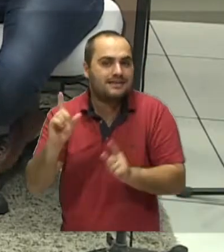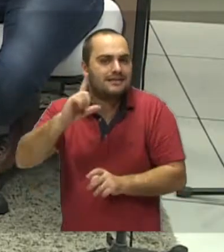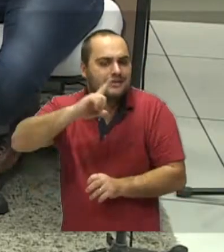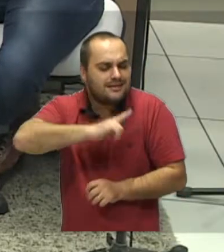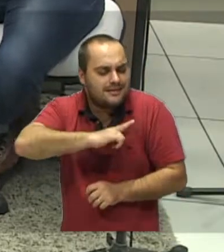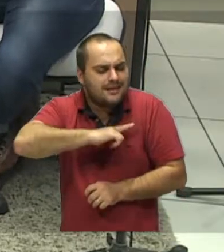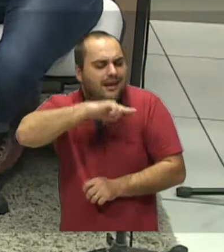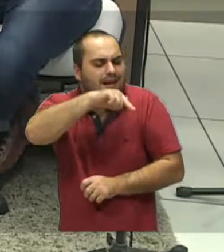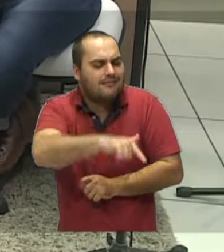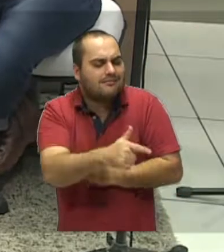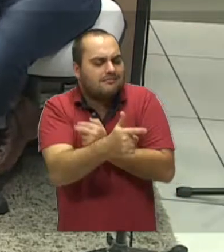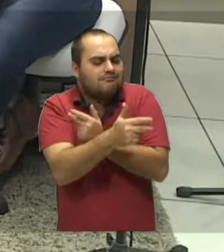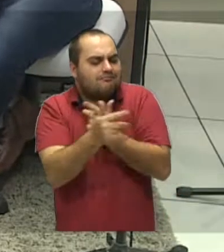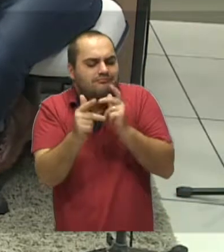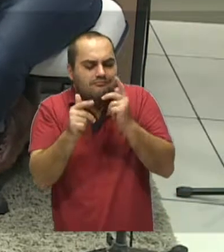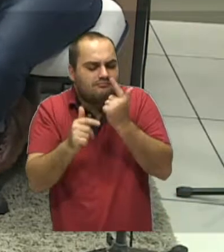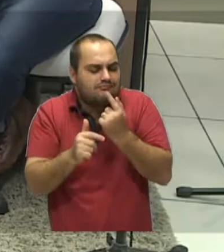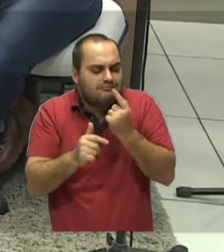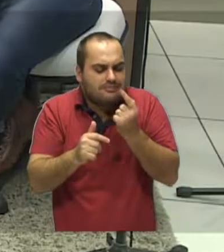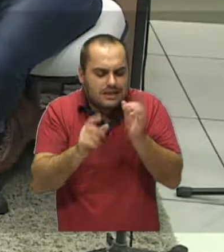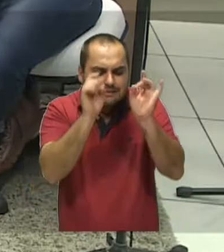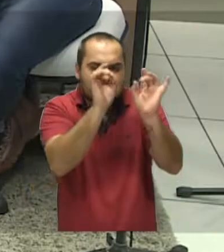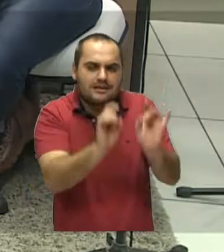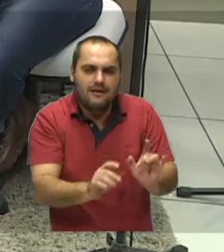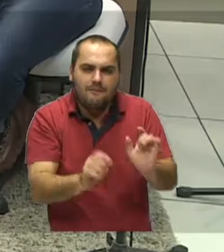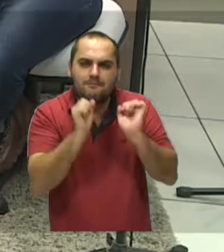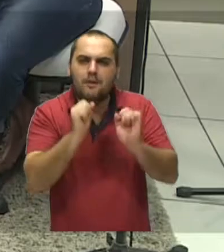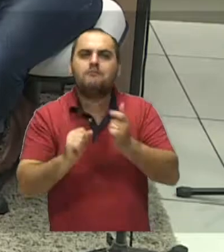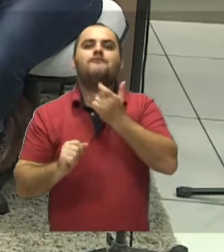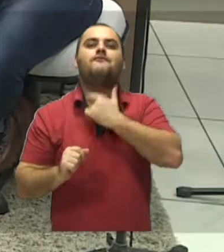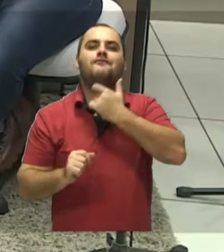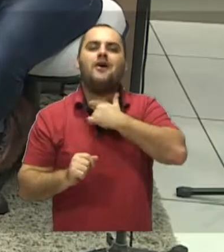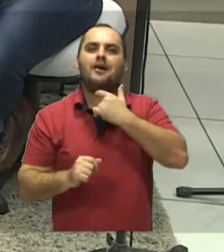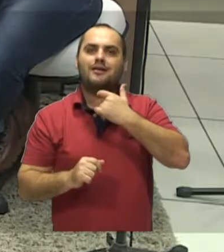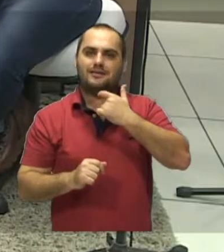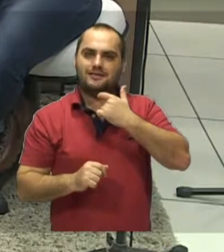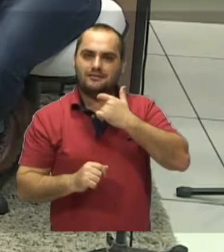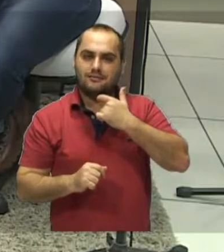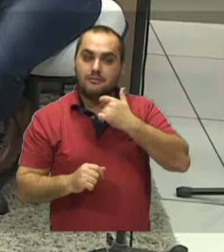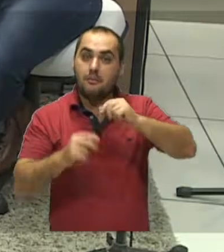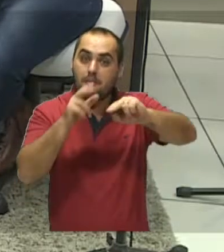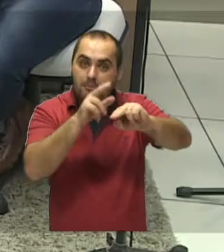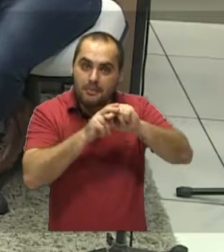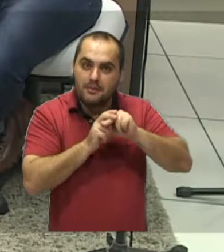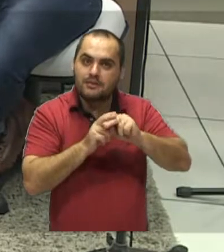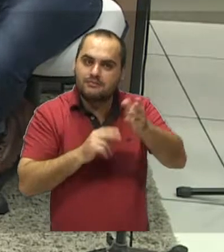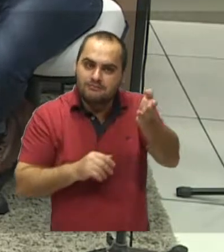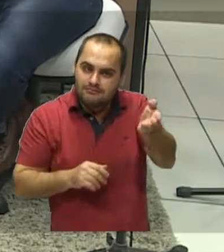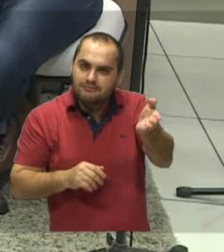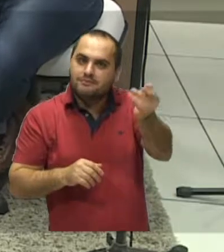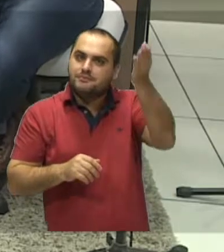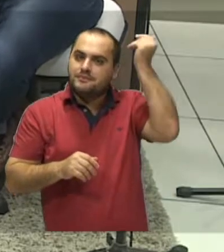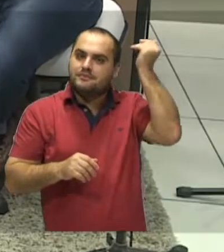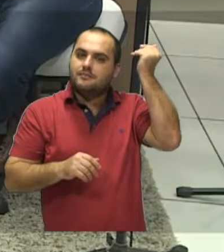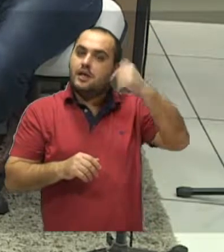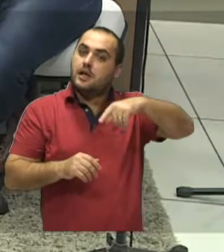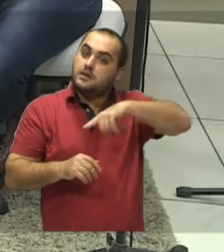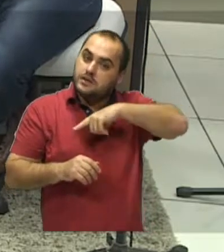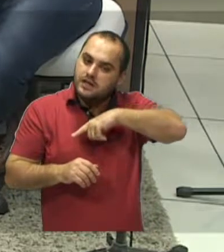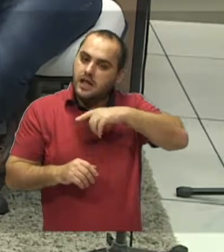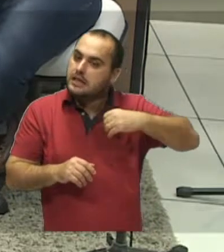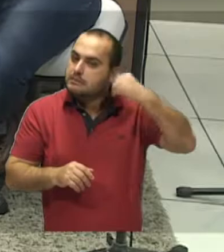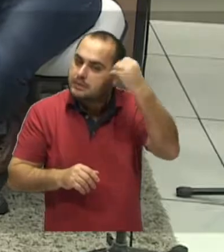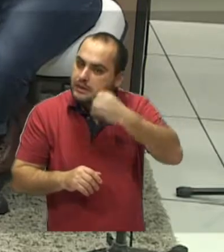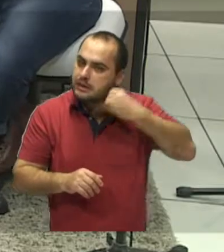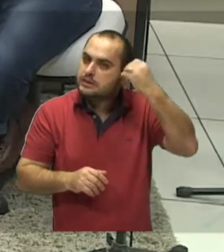da fonoaudiologia que poderia trabalhar com voz. E aí era o que, naquele momento, era o que eu tinha na mão aqui, pelo menos próximo,